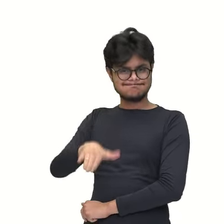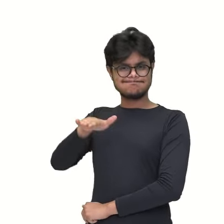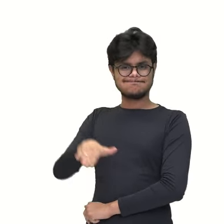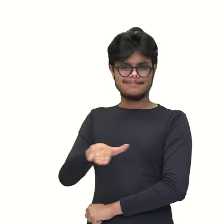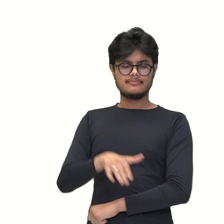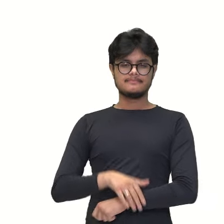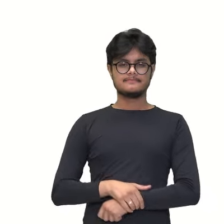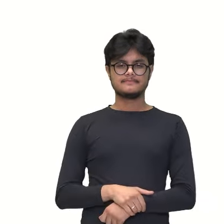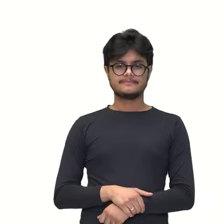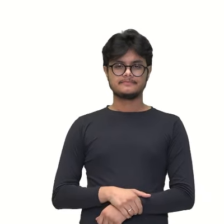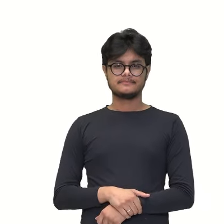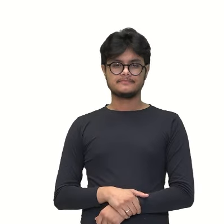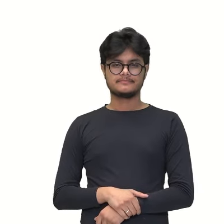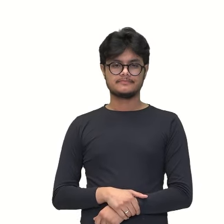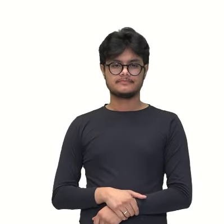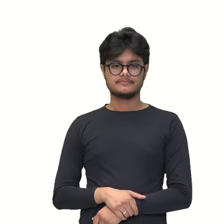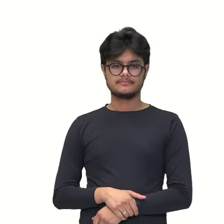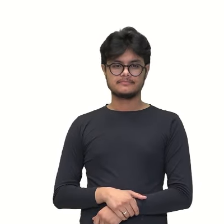é